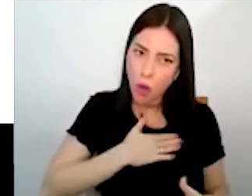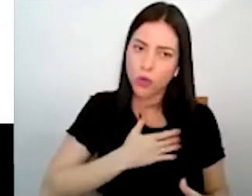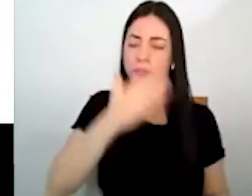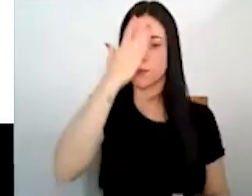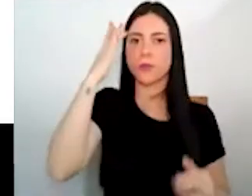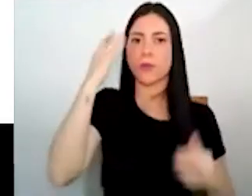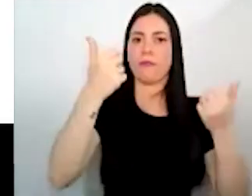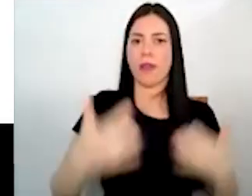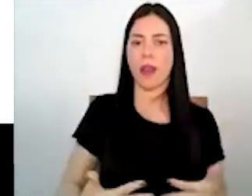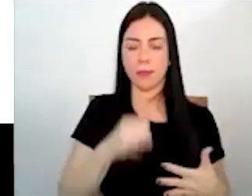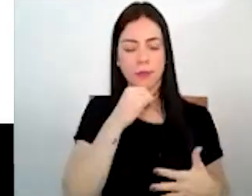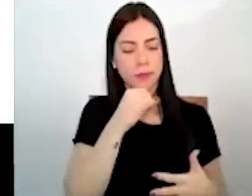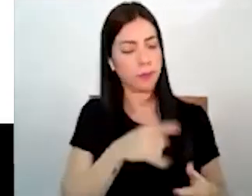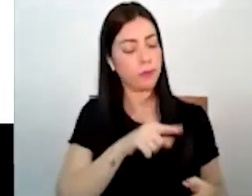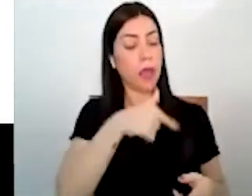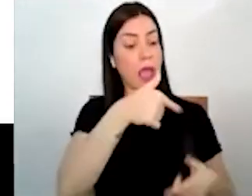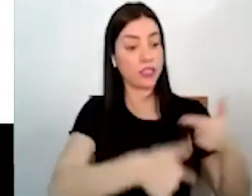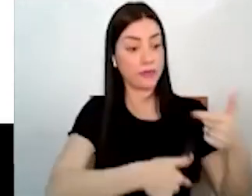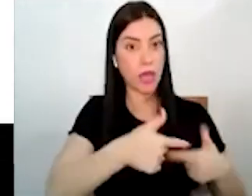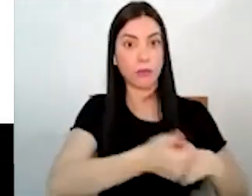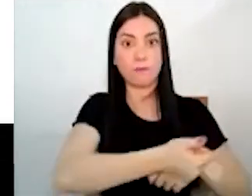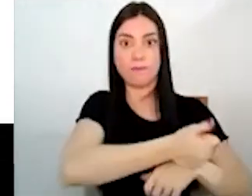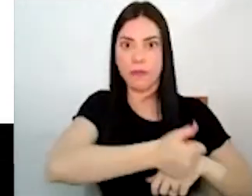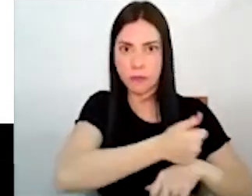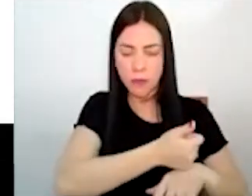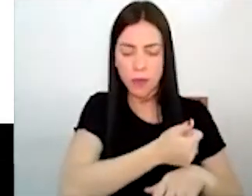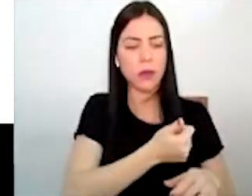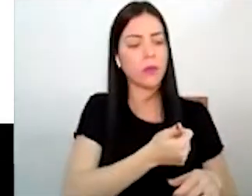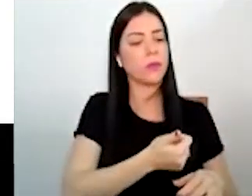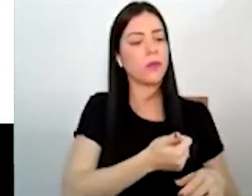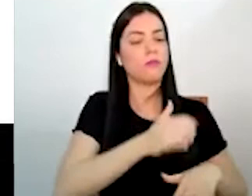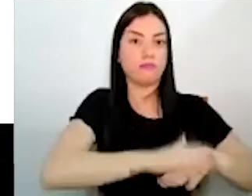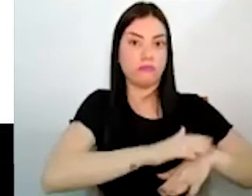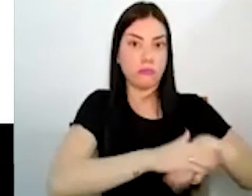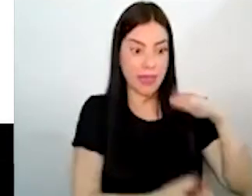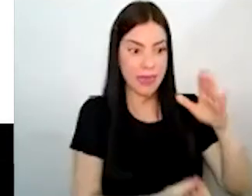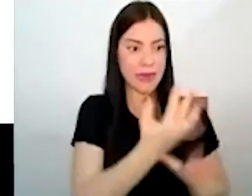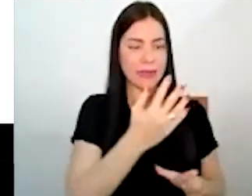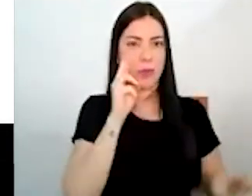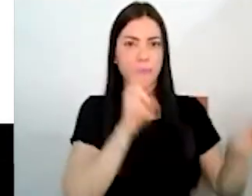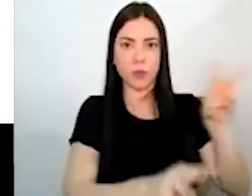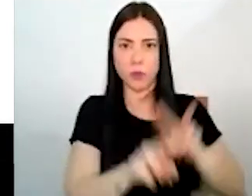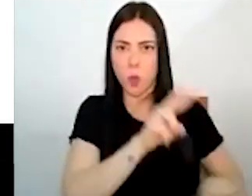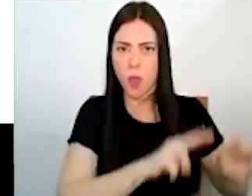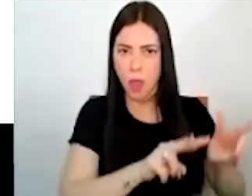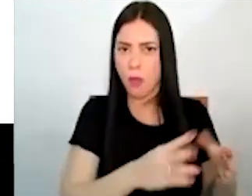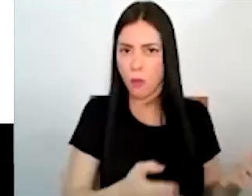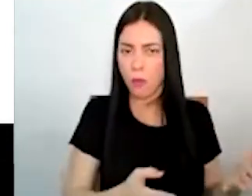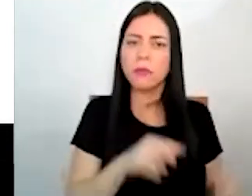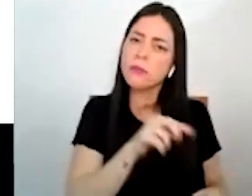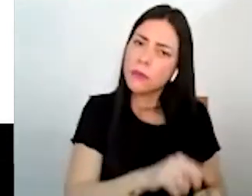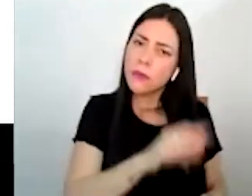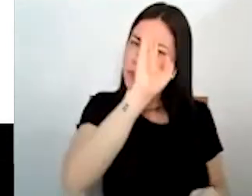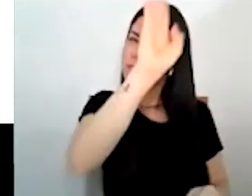atividade profissional de criação visual tem como principal atividade